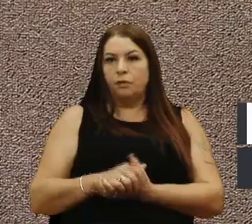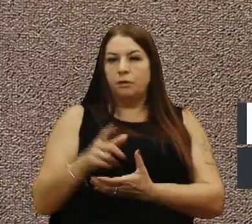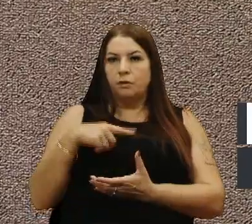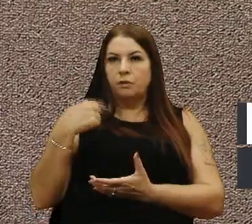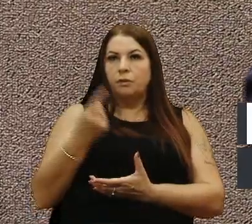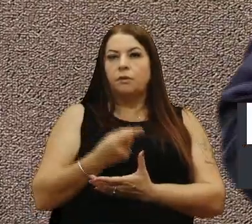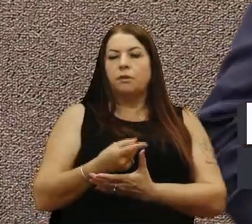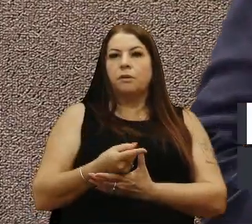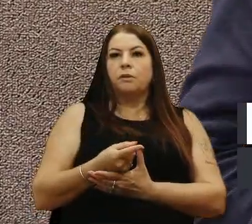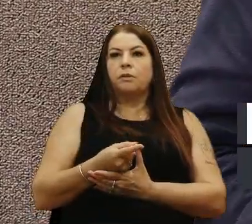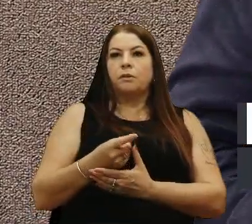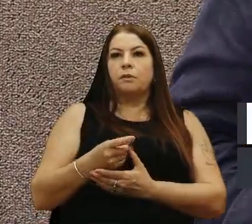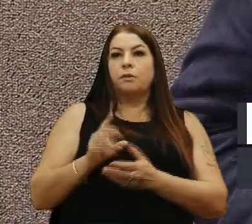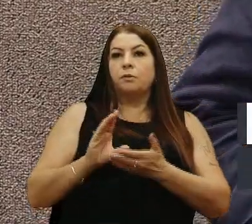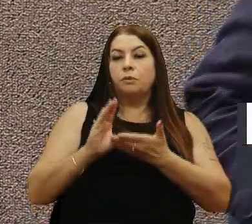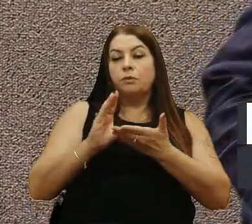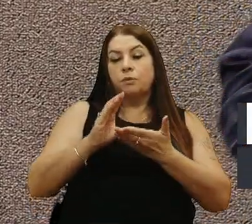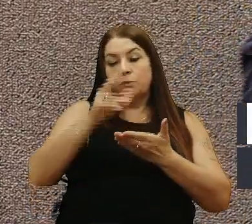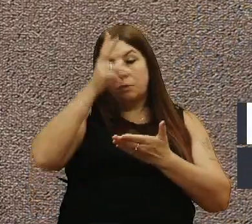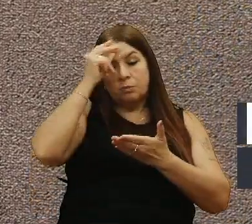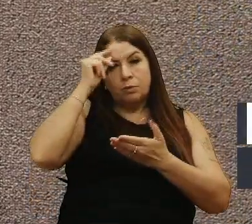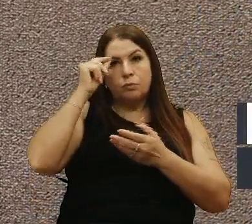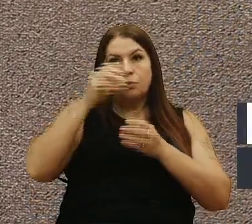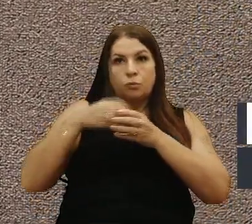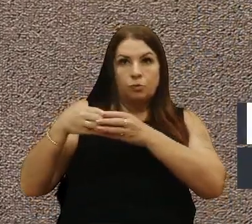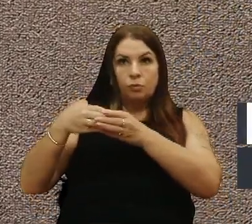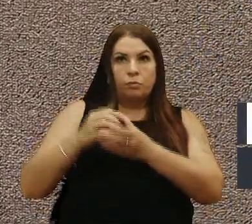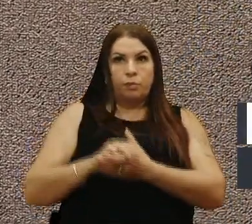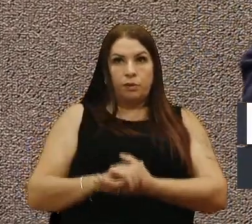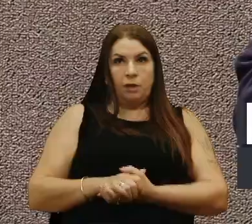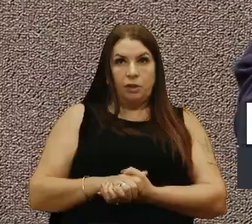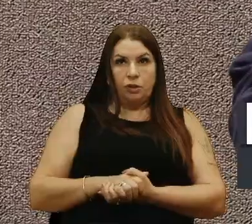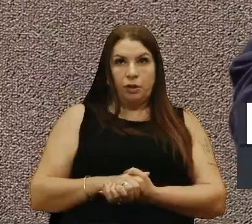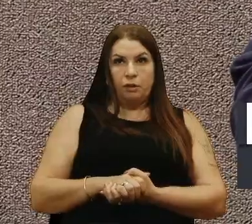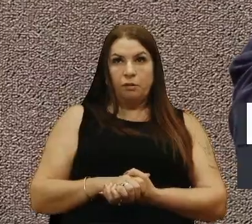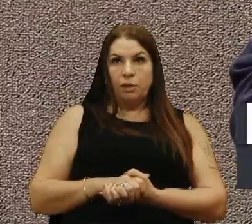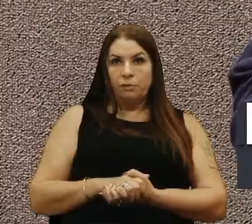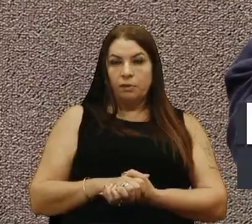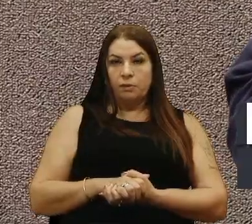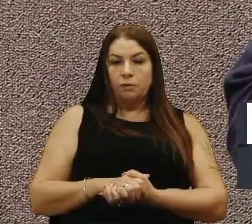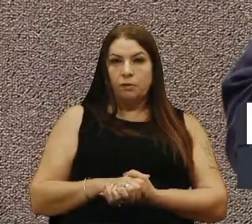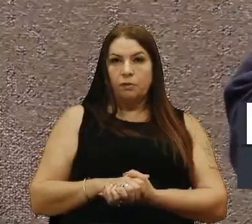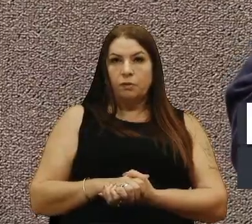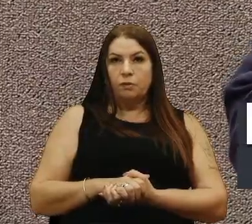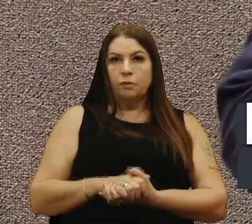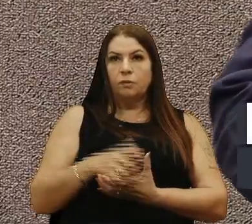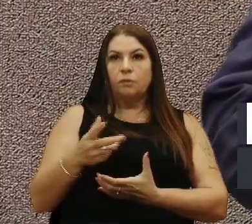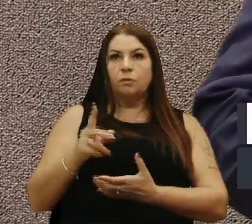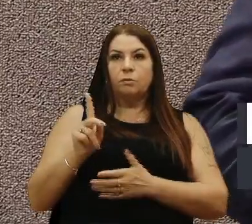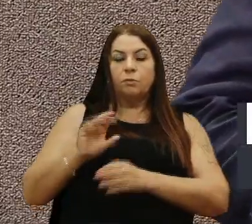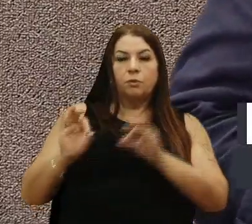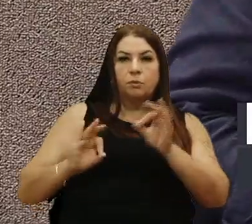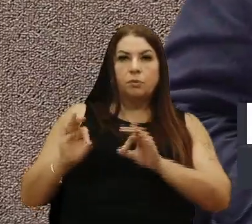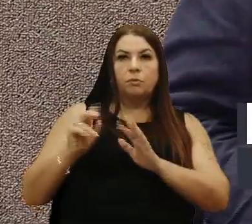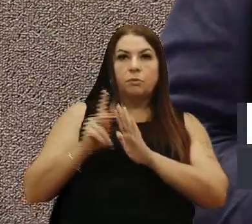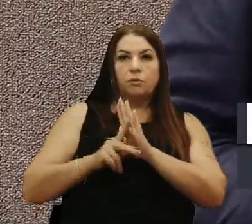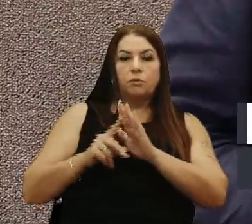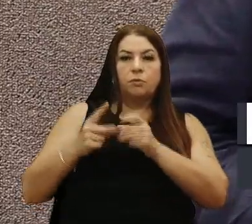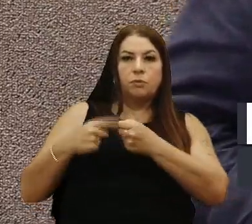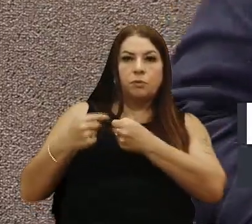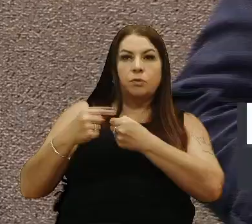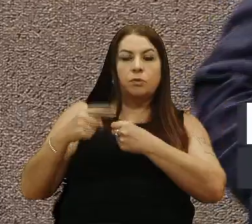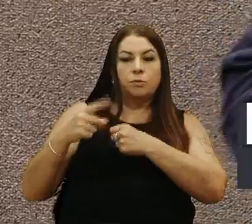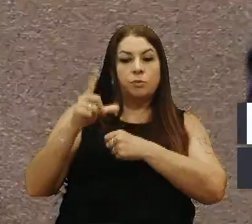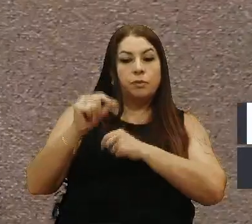sobre o Plano Municipal de Turismo, né? Que pensa e que fala e que projeta a cidade para os